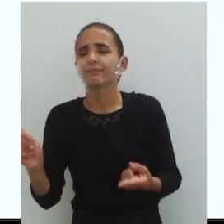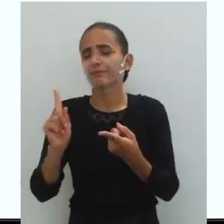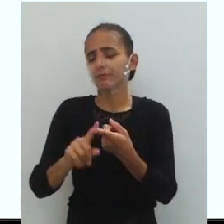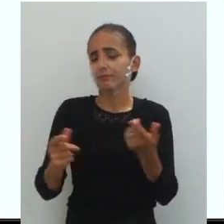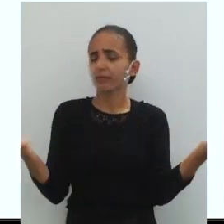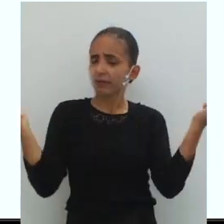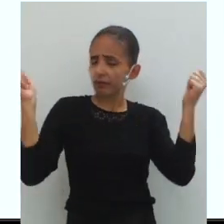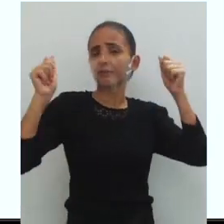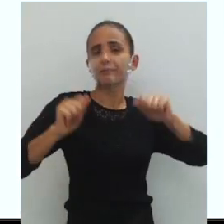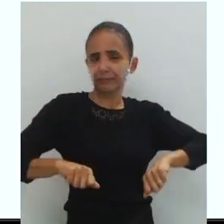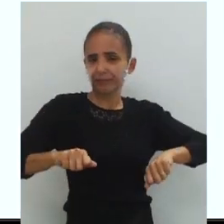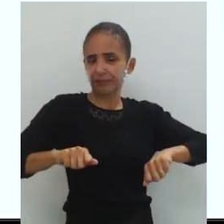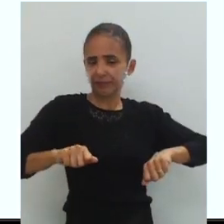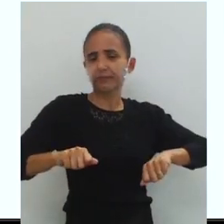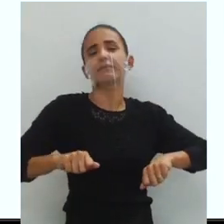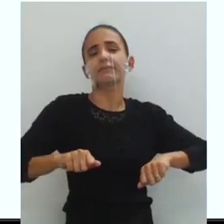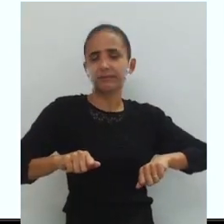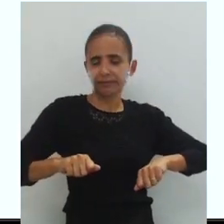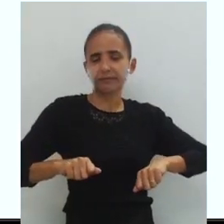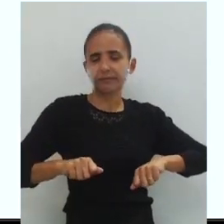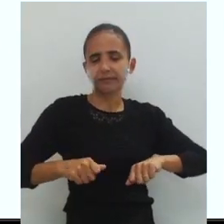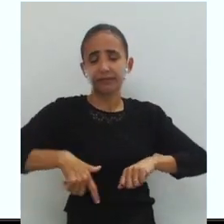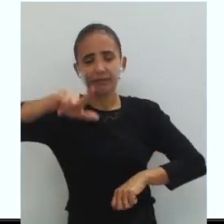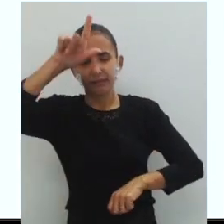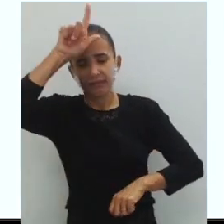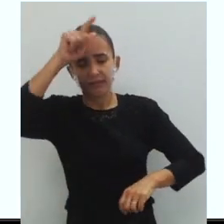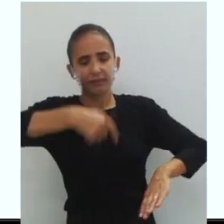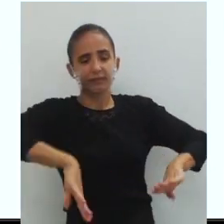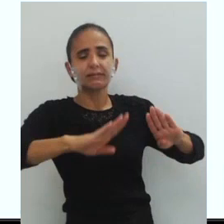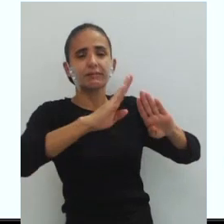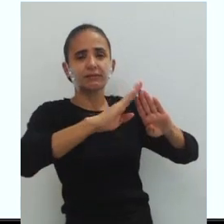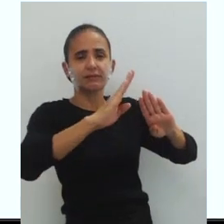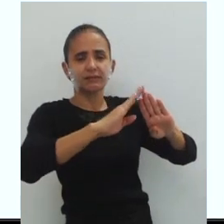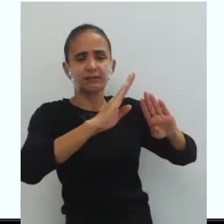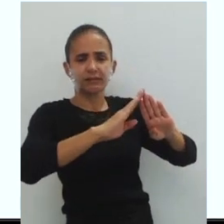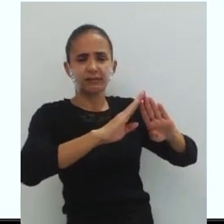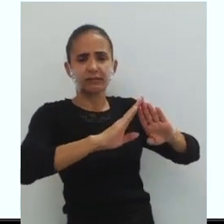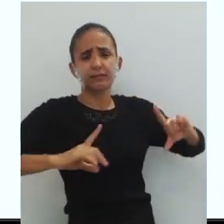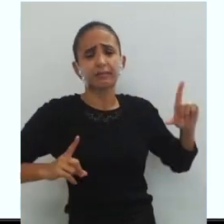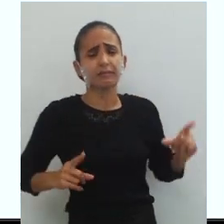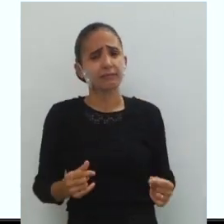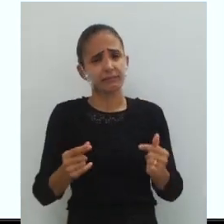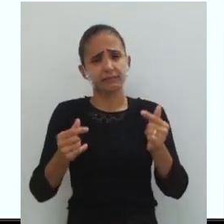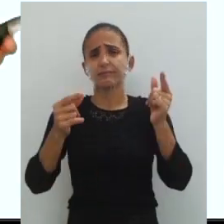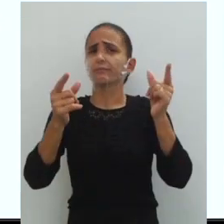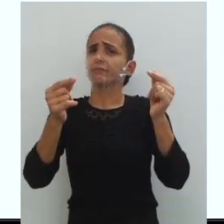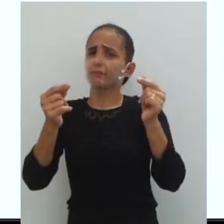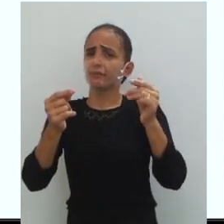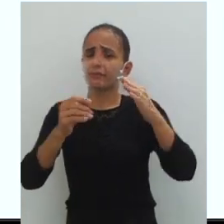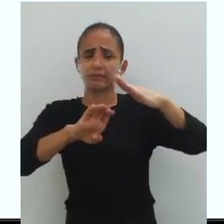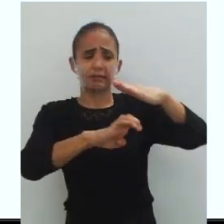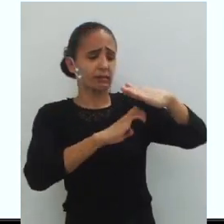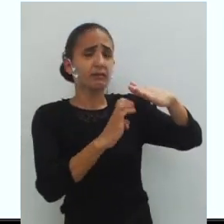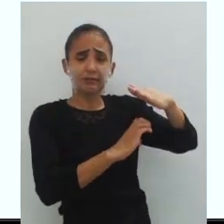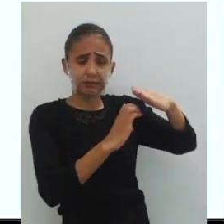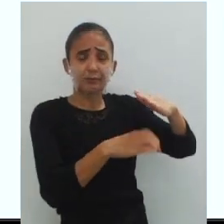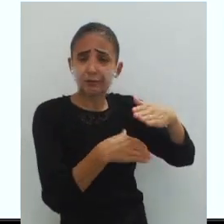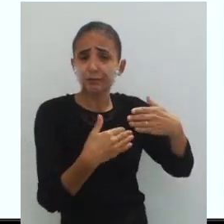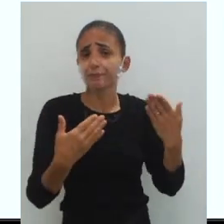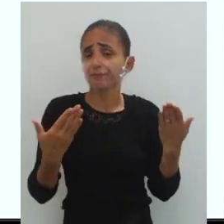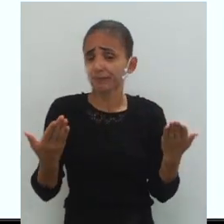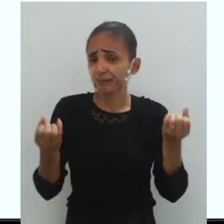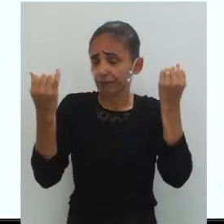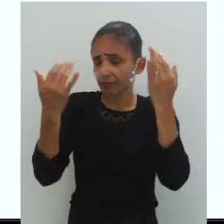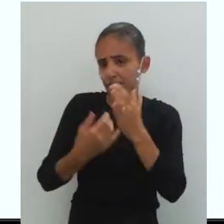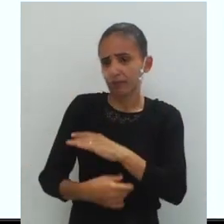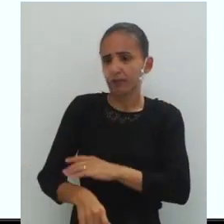quando ela chega no mercado de trabalho, né, que existe aí o capital humano, o que é que as grandes empresas fazem? Vê